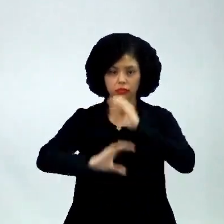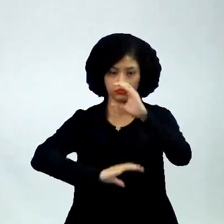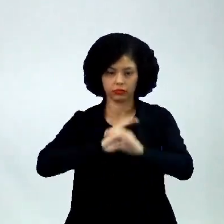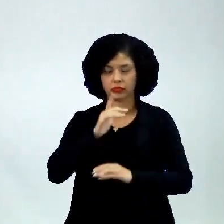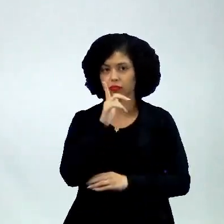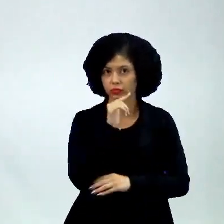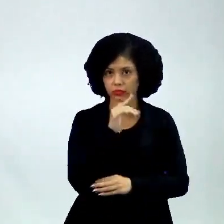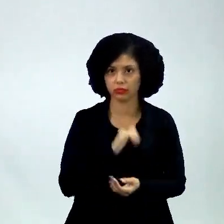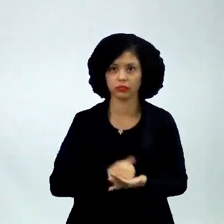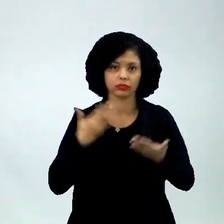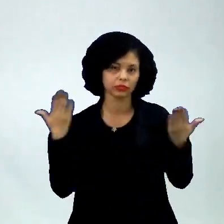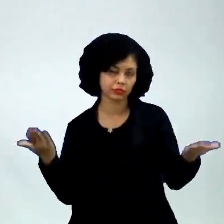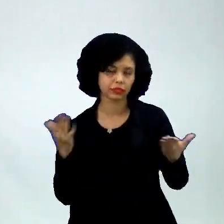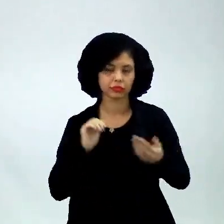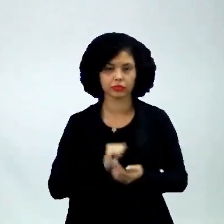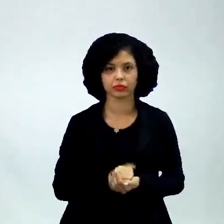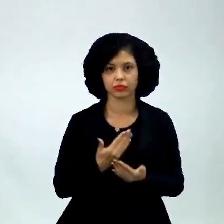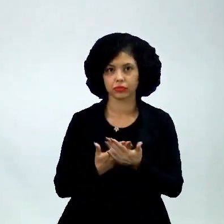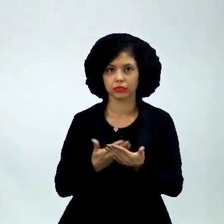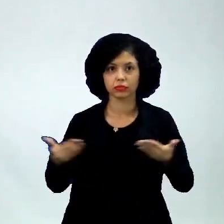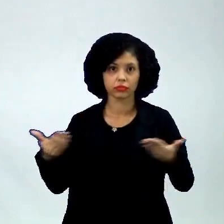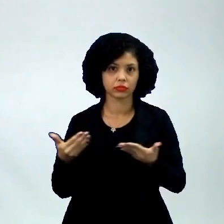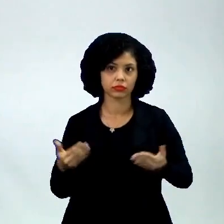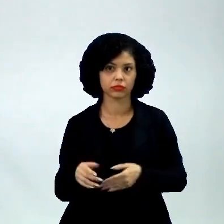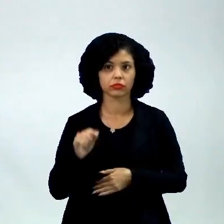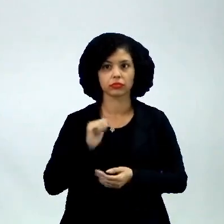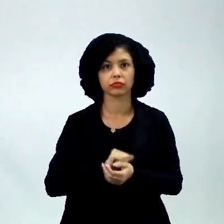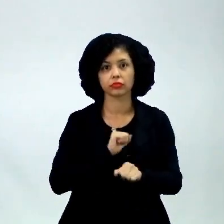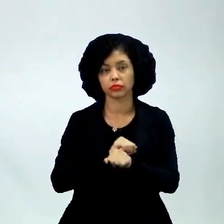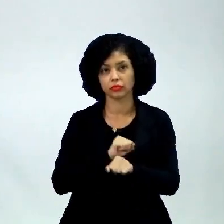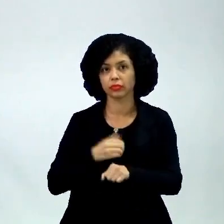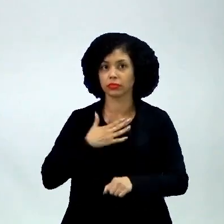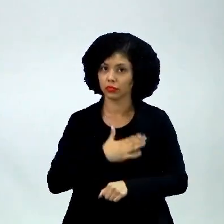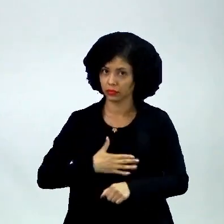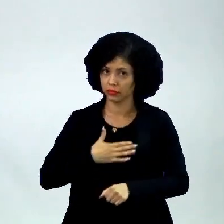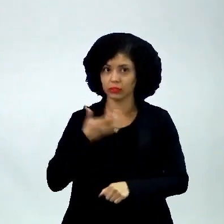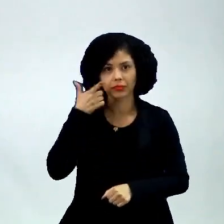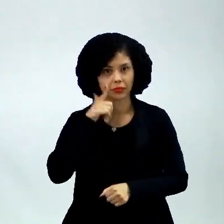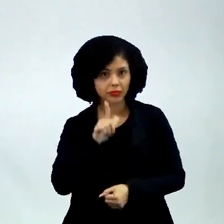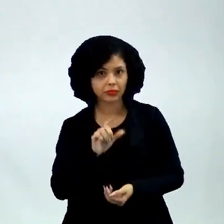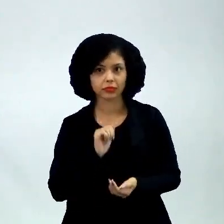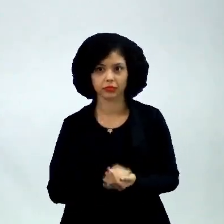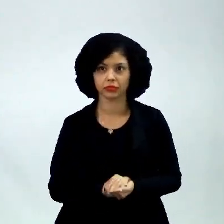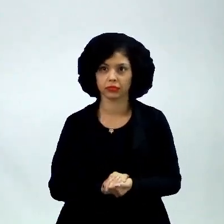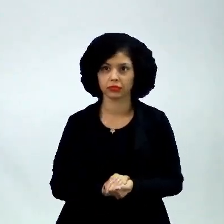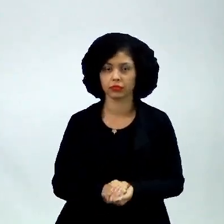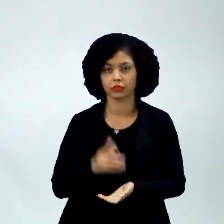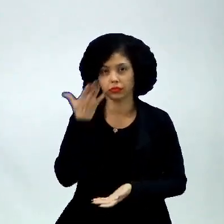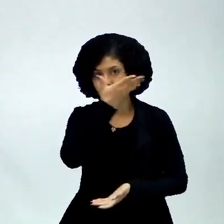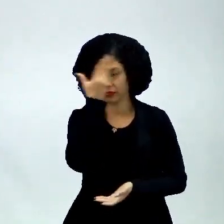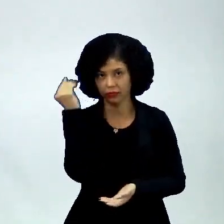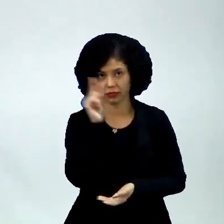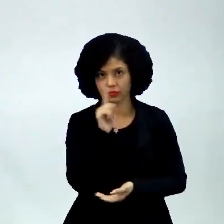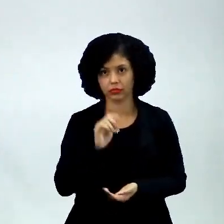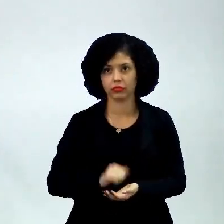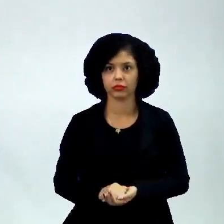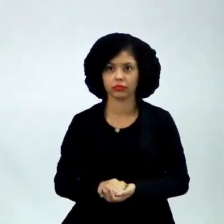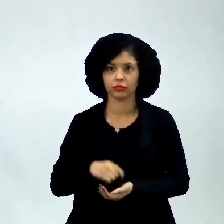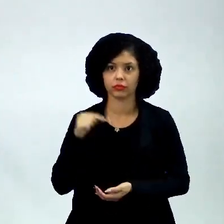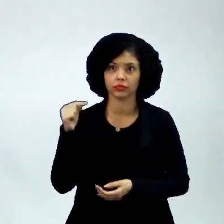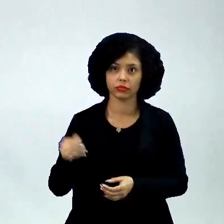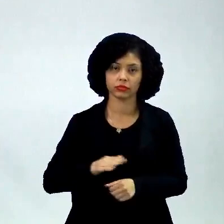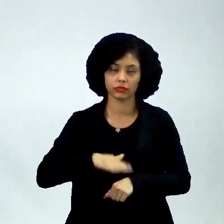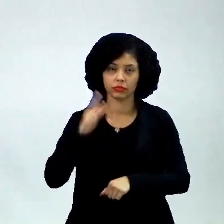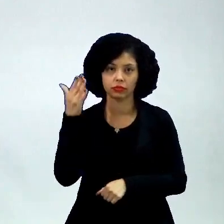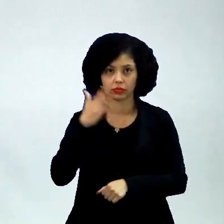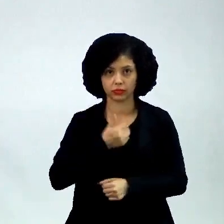água. E é isso, gente. Essa foi a nossa aula de hoje. Espero que vocês tenham conseguido compreender, tá? E não se esqueçam que para assistir